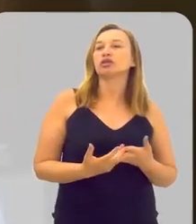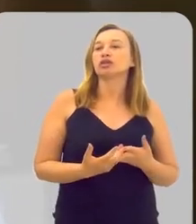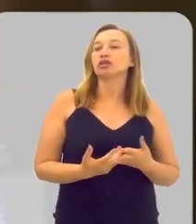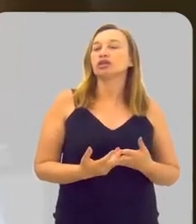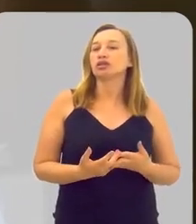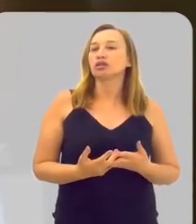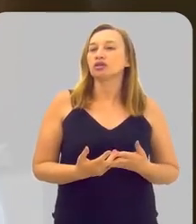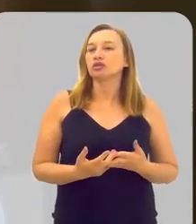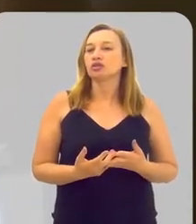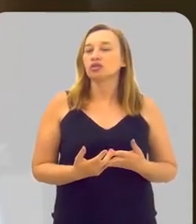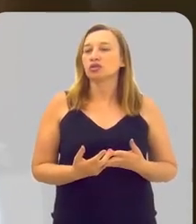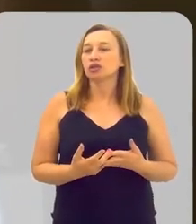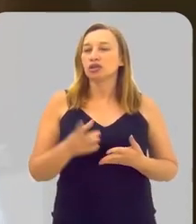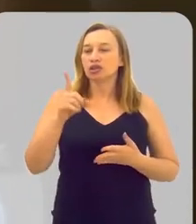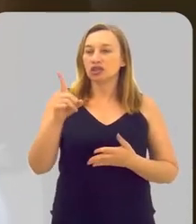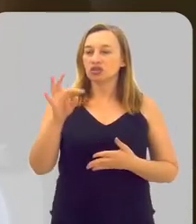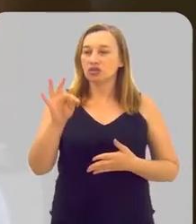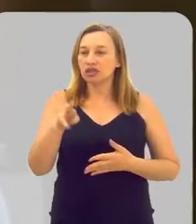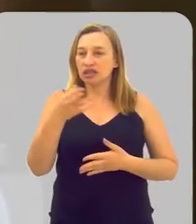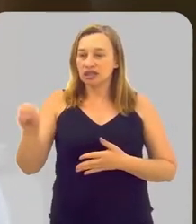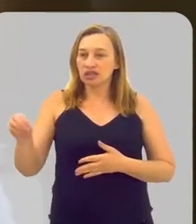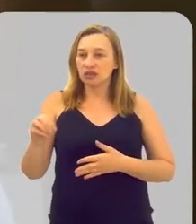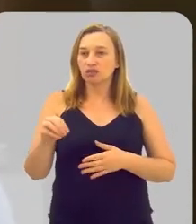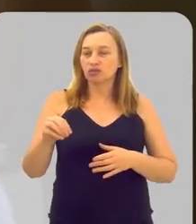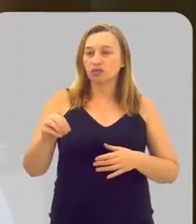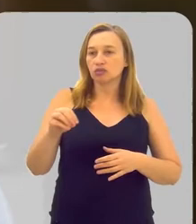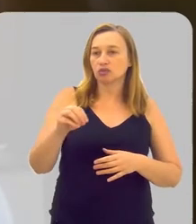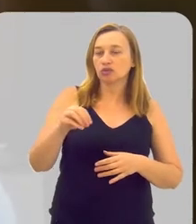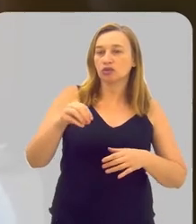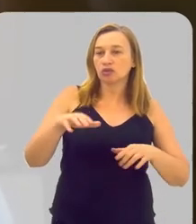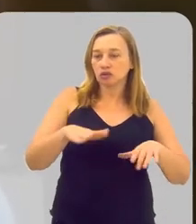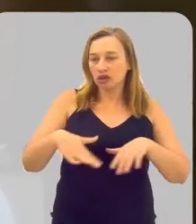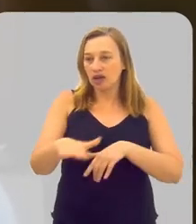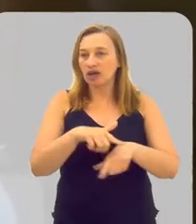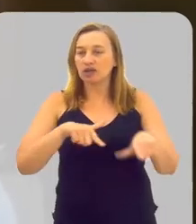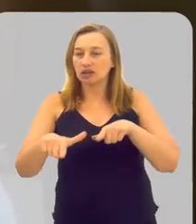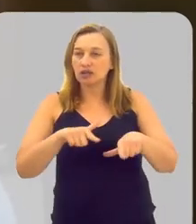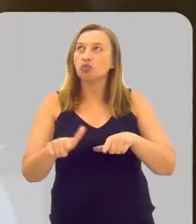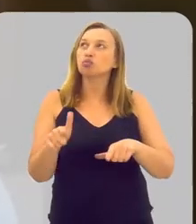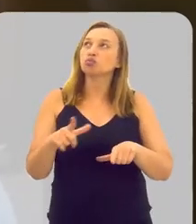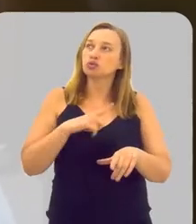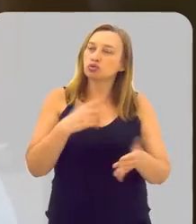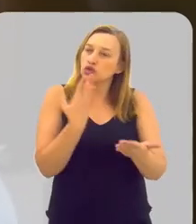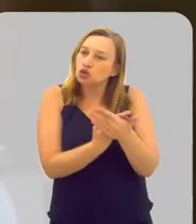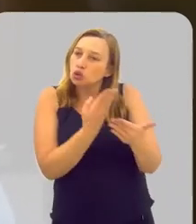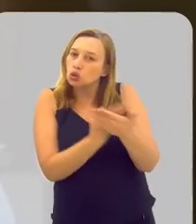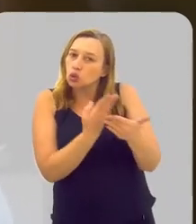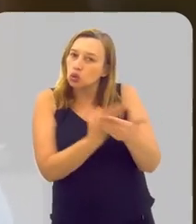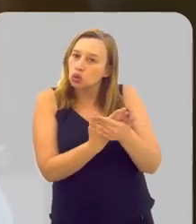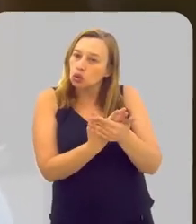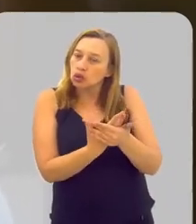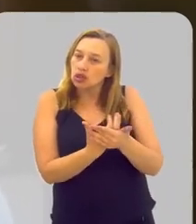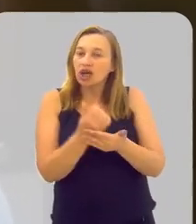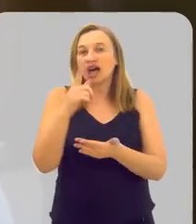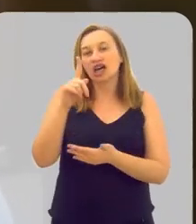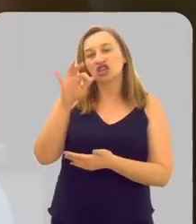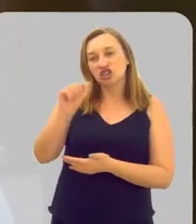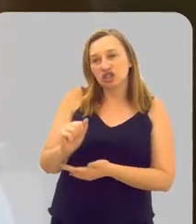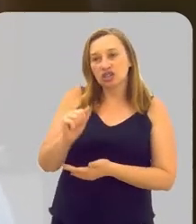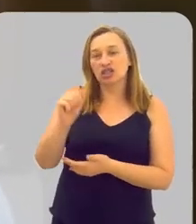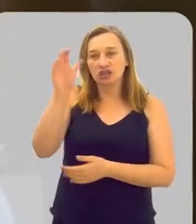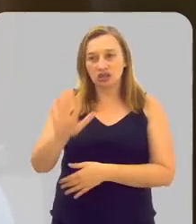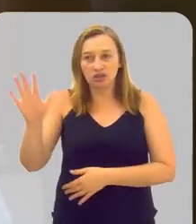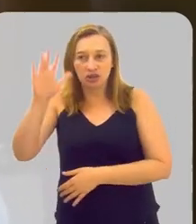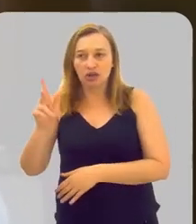das questões de desconcentração do mercado. Existe, por exemplo, uma regulação que está sendo estudada pela Agência Nacional do